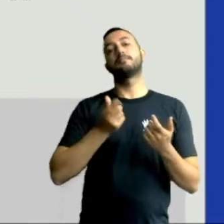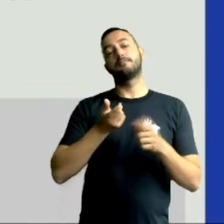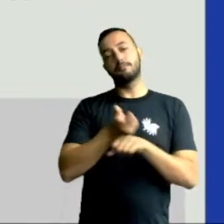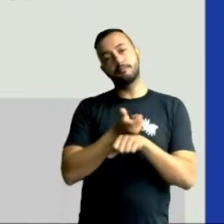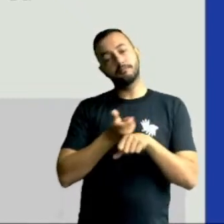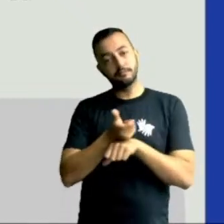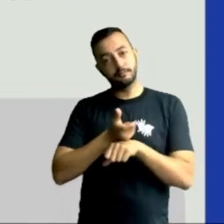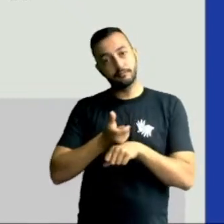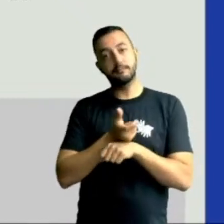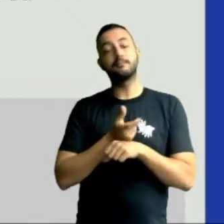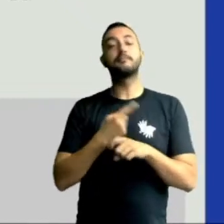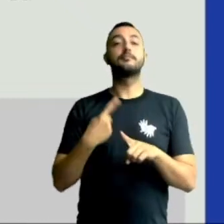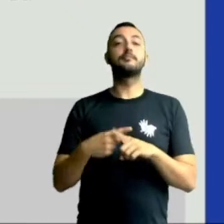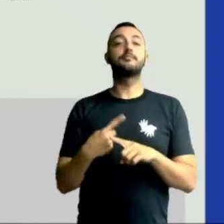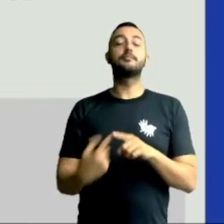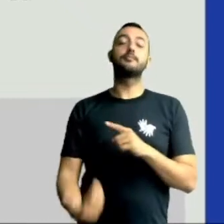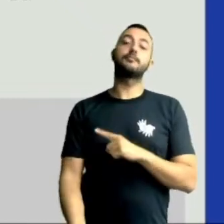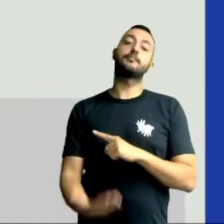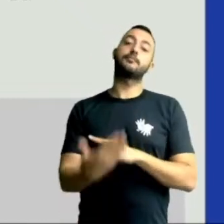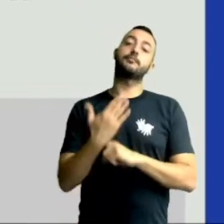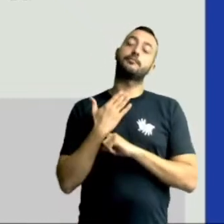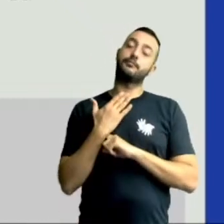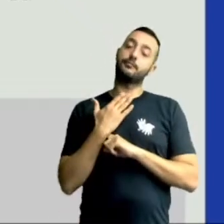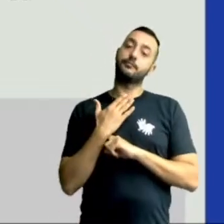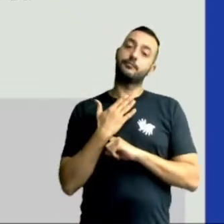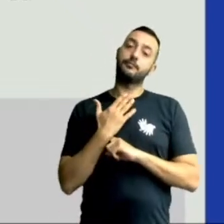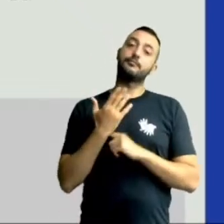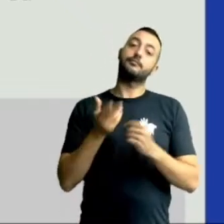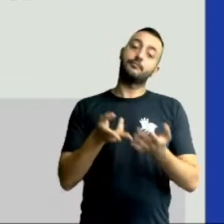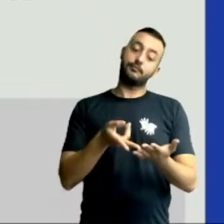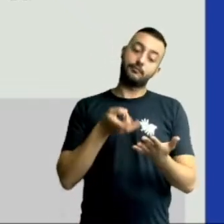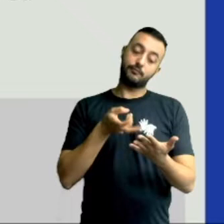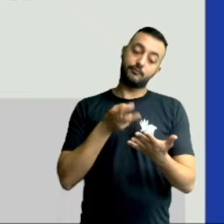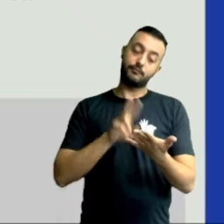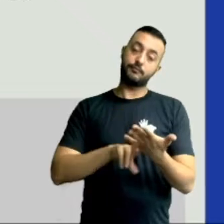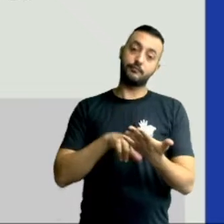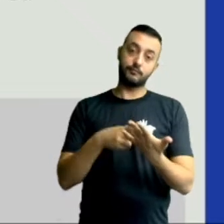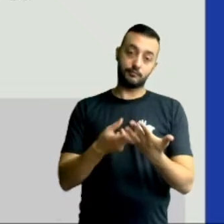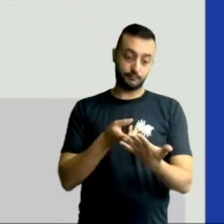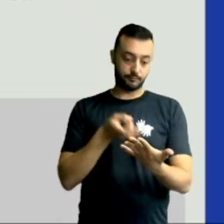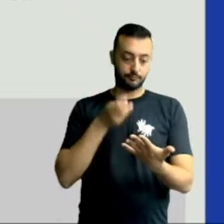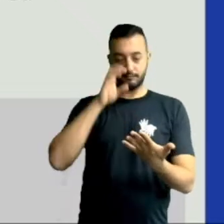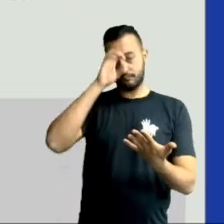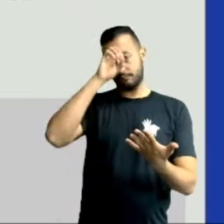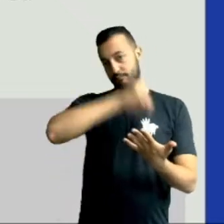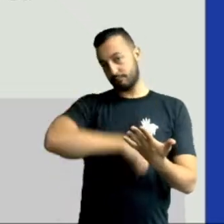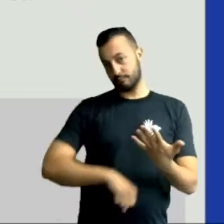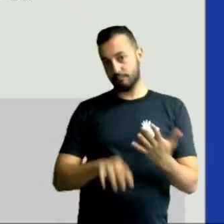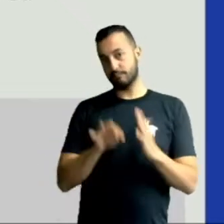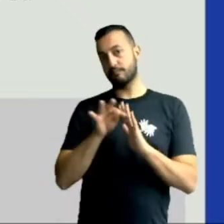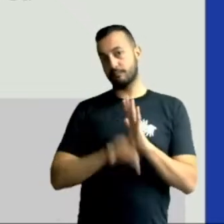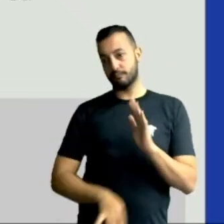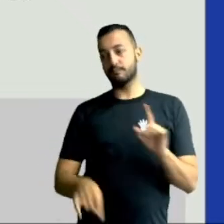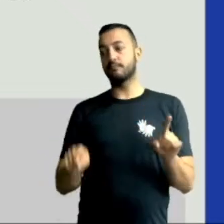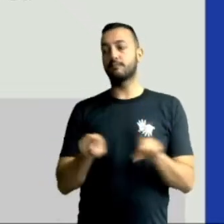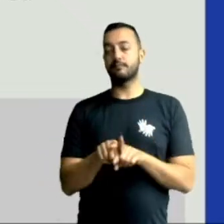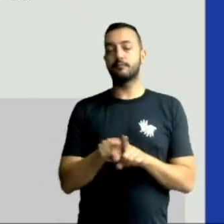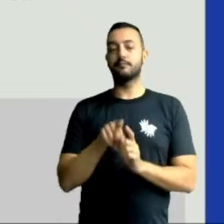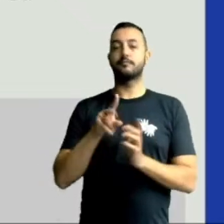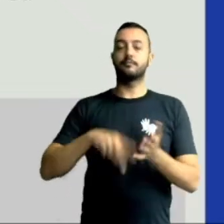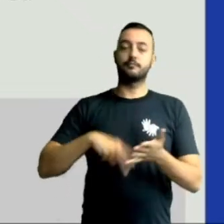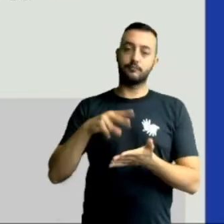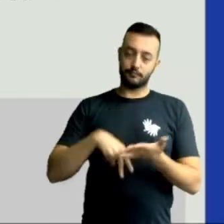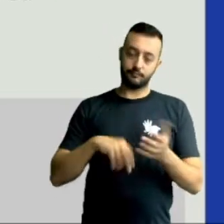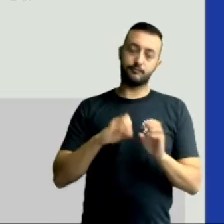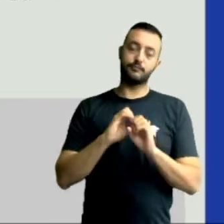adjetivos, porque nos ajuda aí na interpretação, compreensão dos textos, como também na leitura,